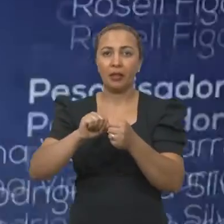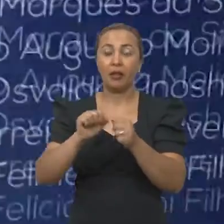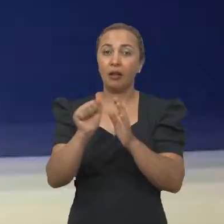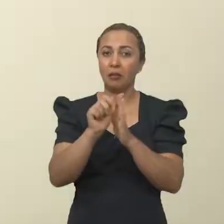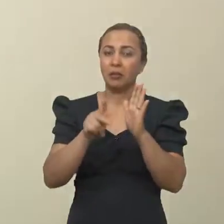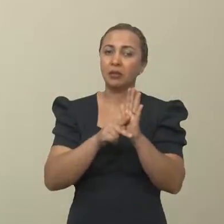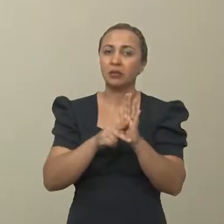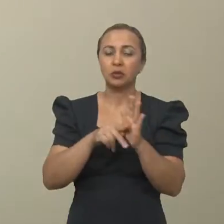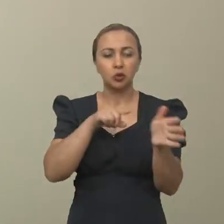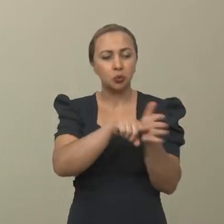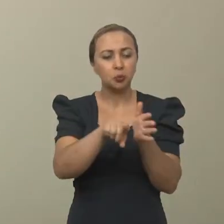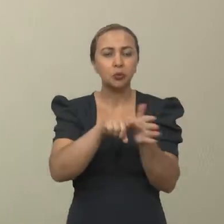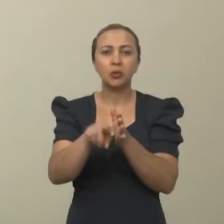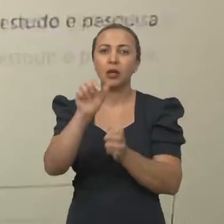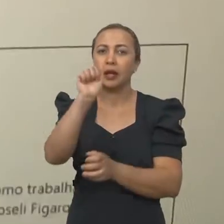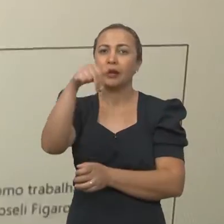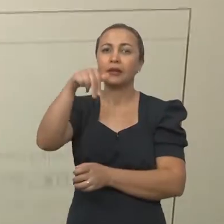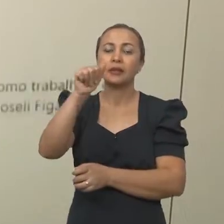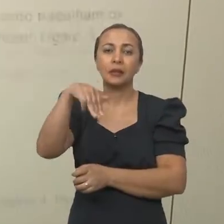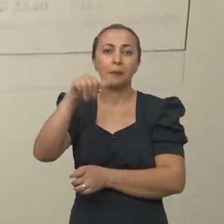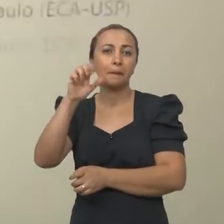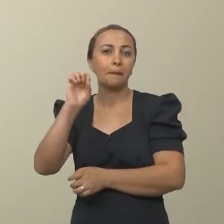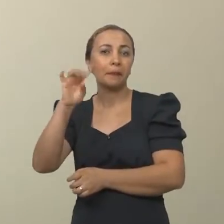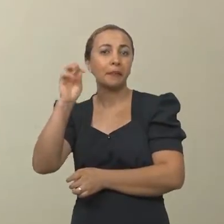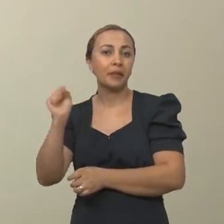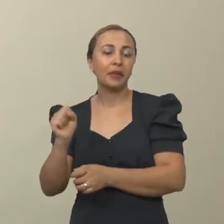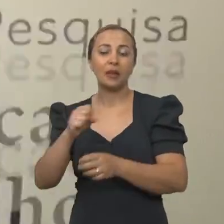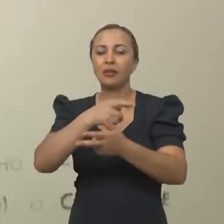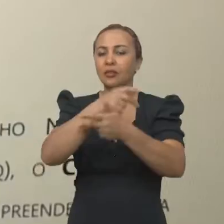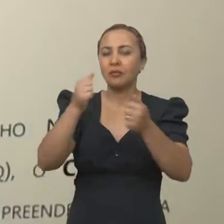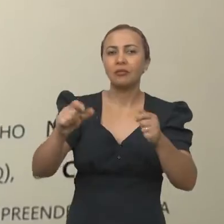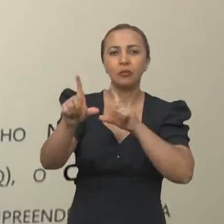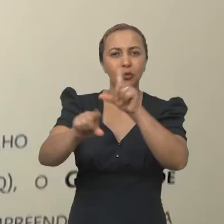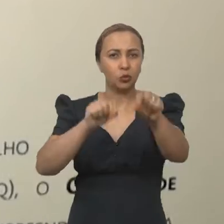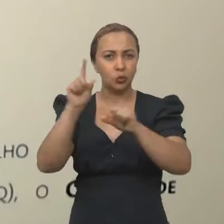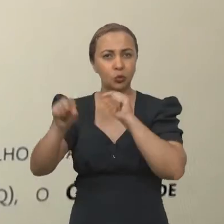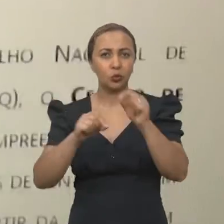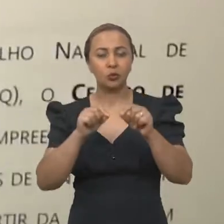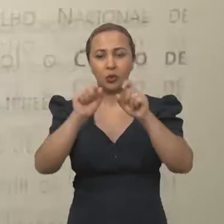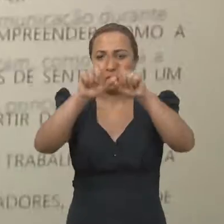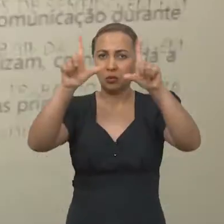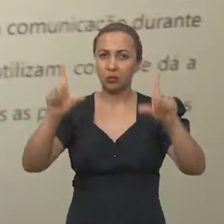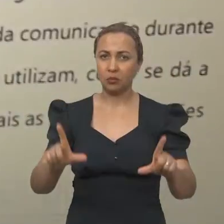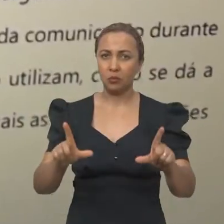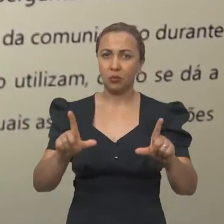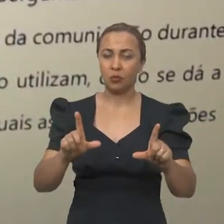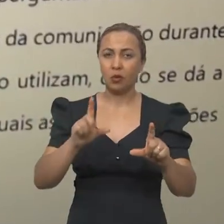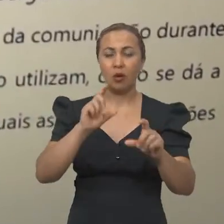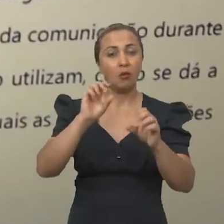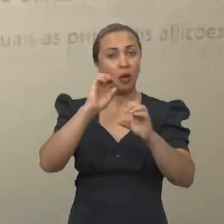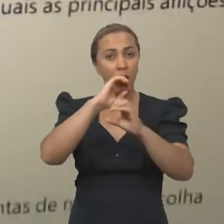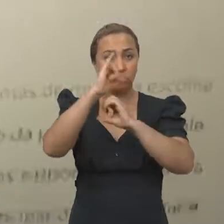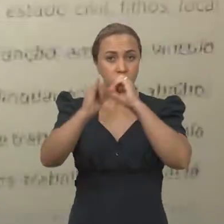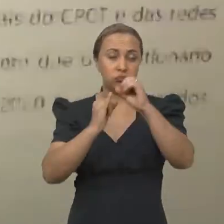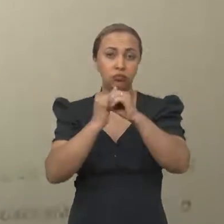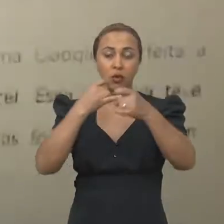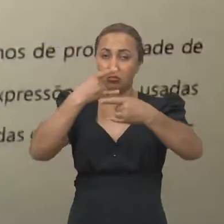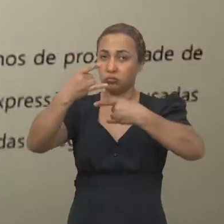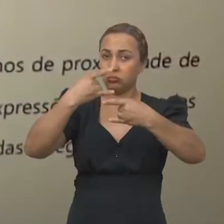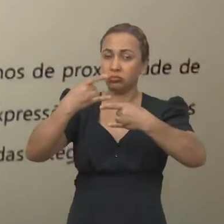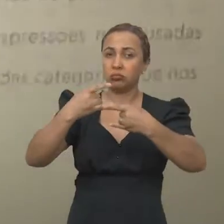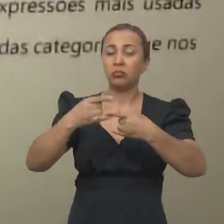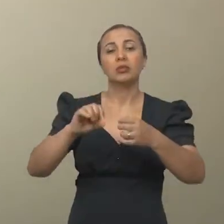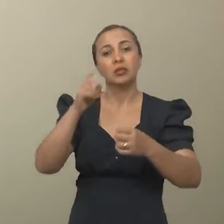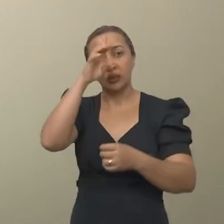feito através da aplicação de um questionário com perguntas abertas e de múltipla escolha numa plataforma online